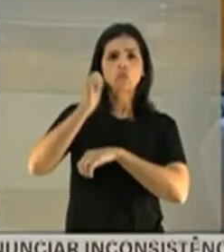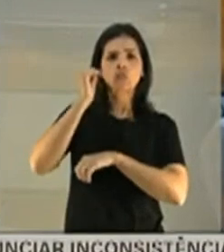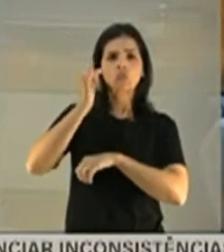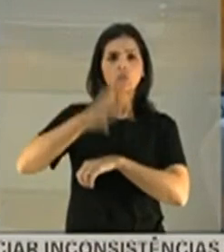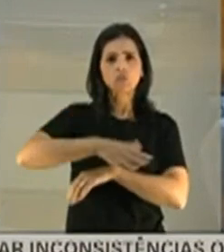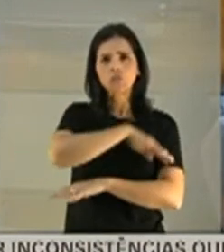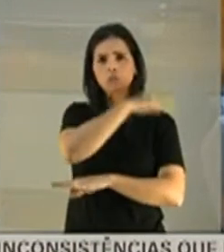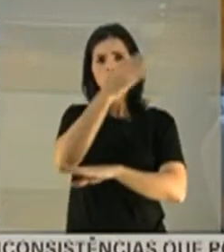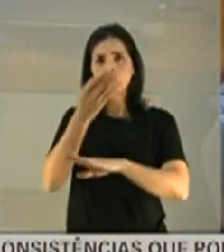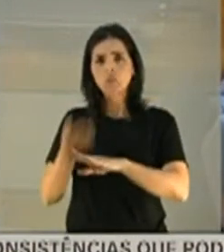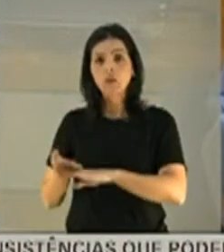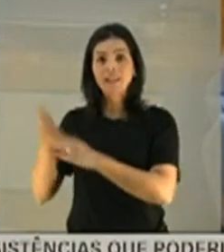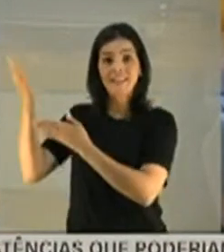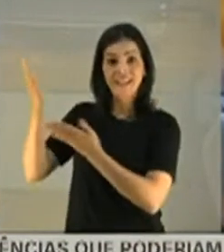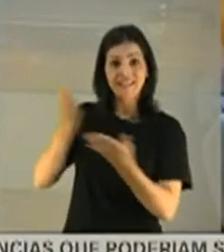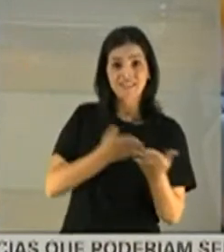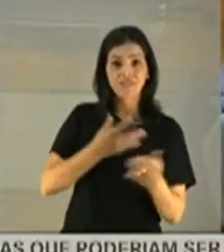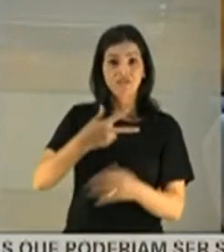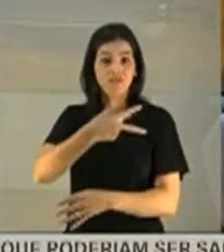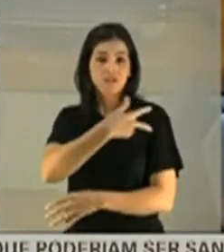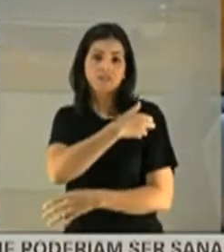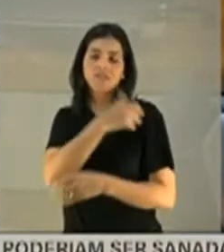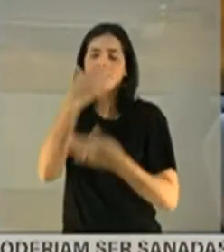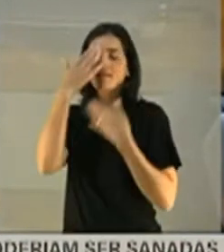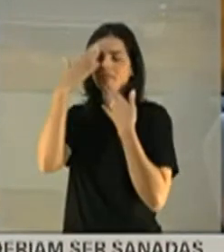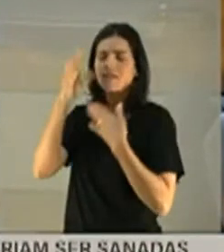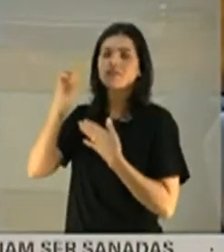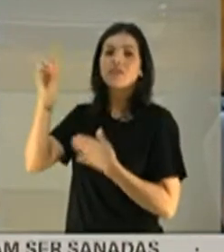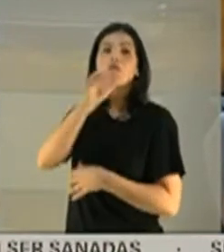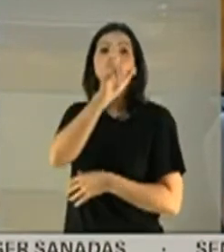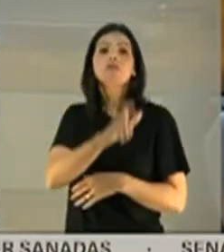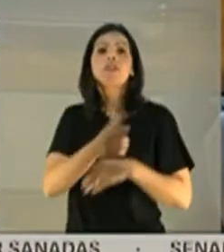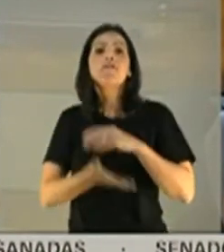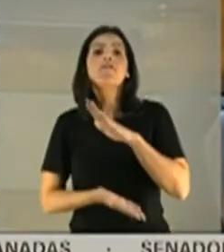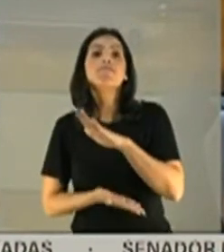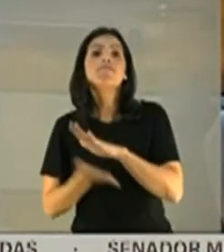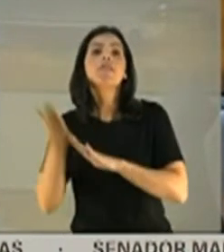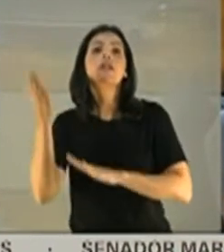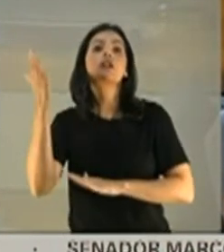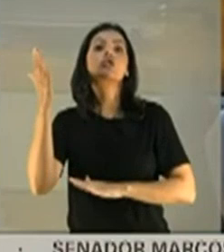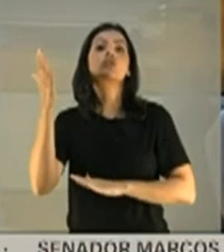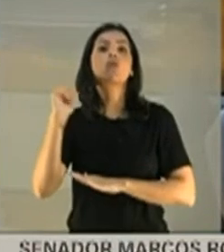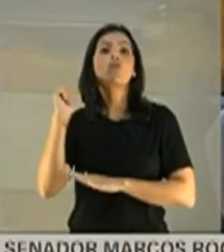vacinas, graças a Deus. Eu lhe pergunto, o senhor viajou ao exterior